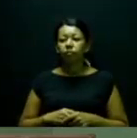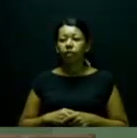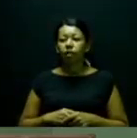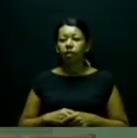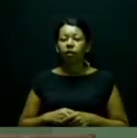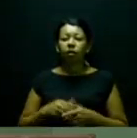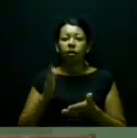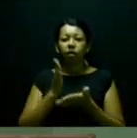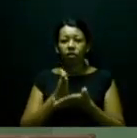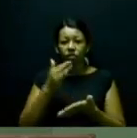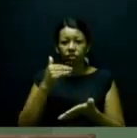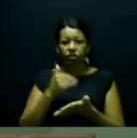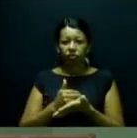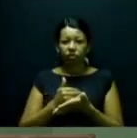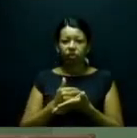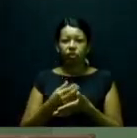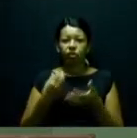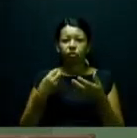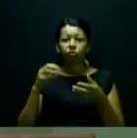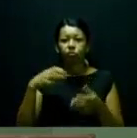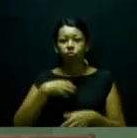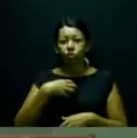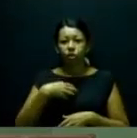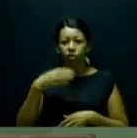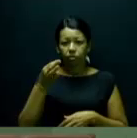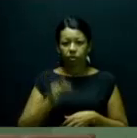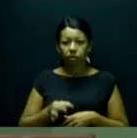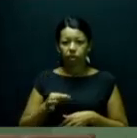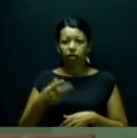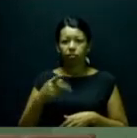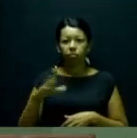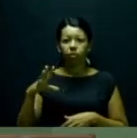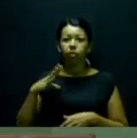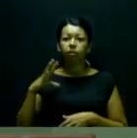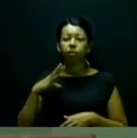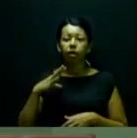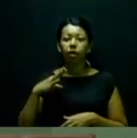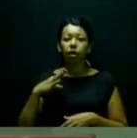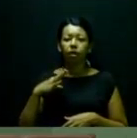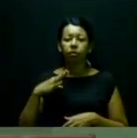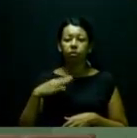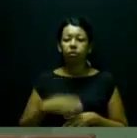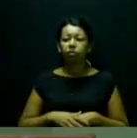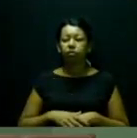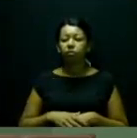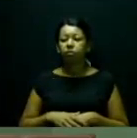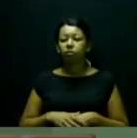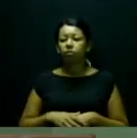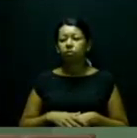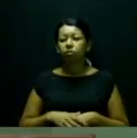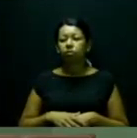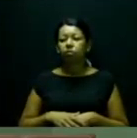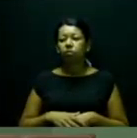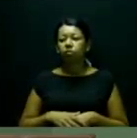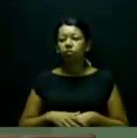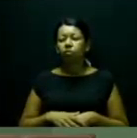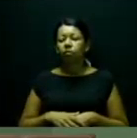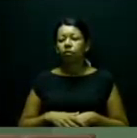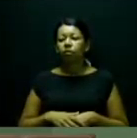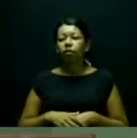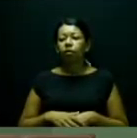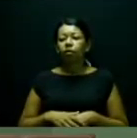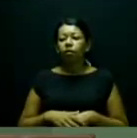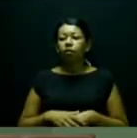fatia por partes, como tem que ser feita, para a cidade, ainda sobra a caixa. Ainda sobra a